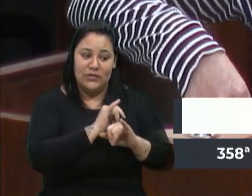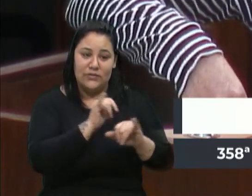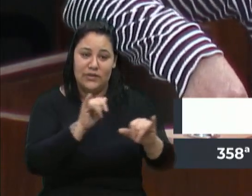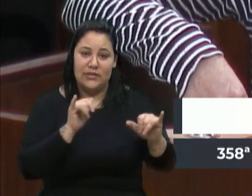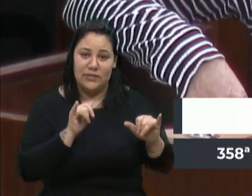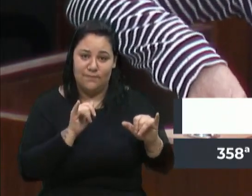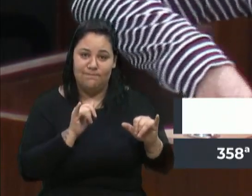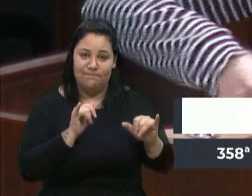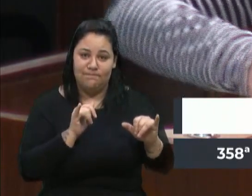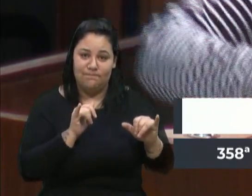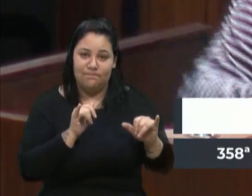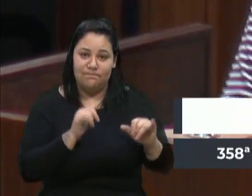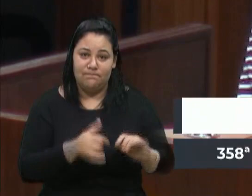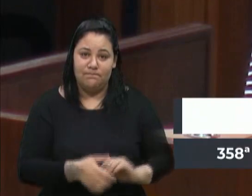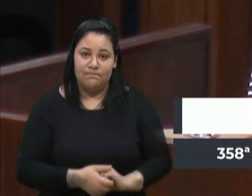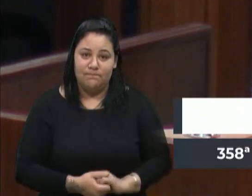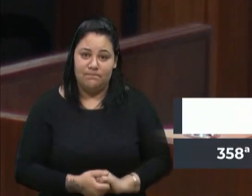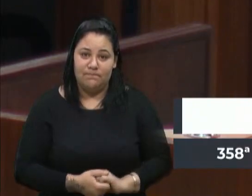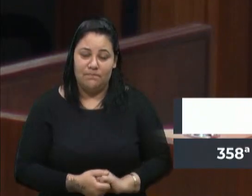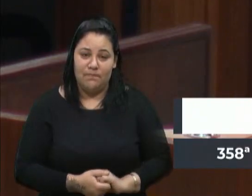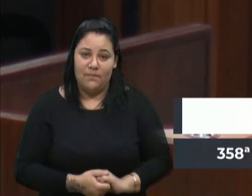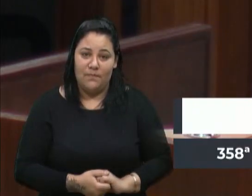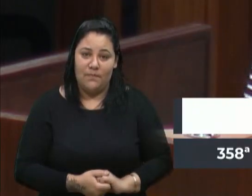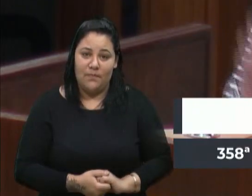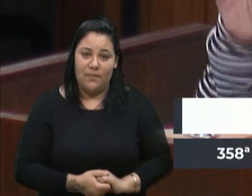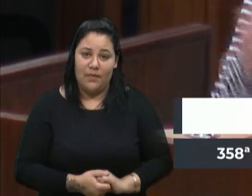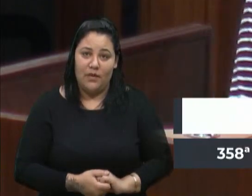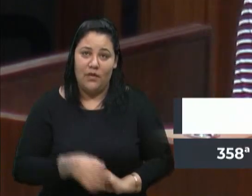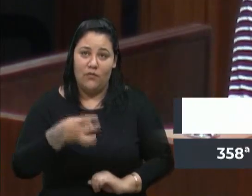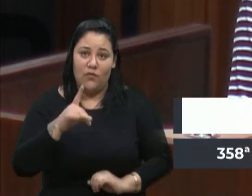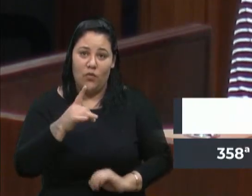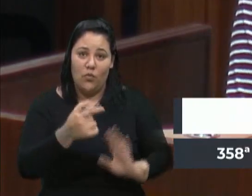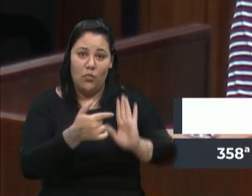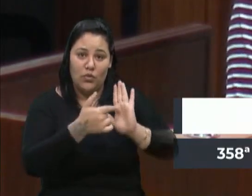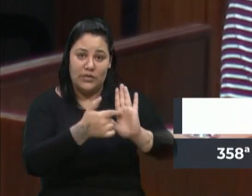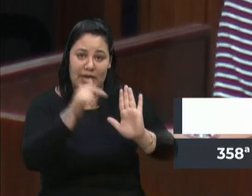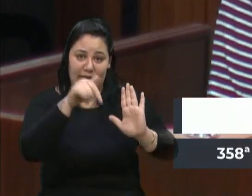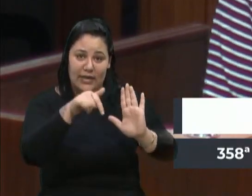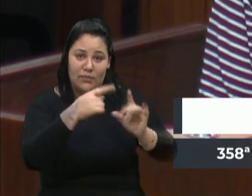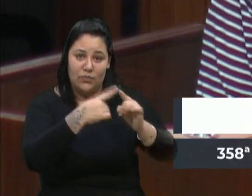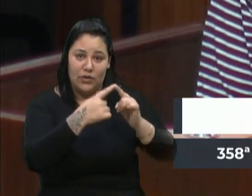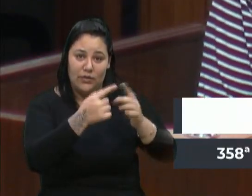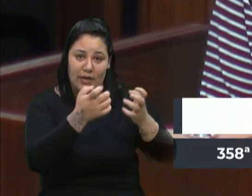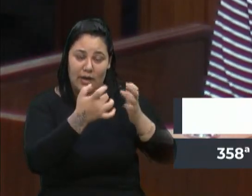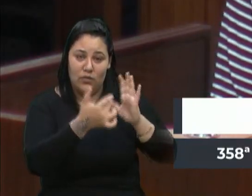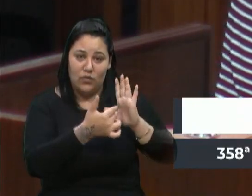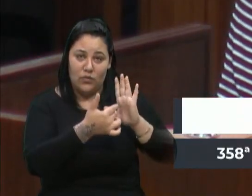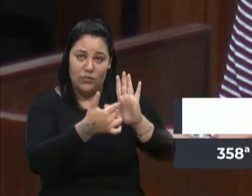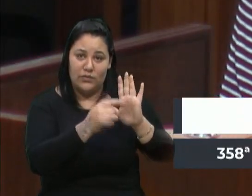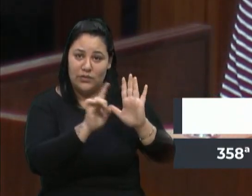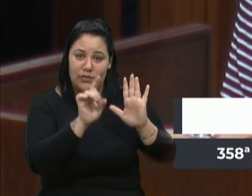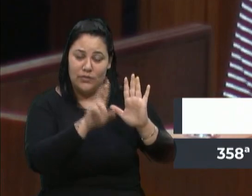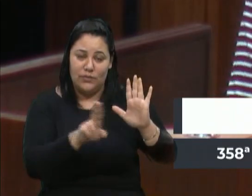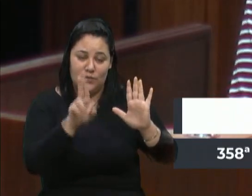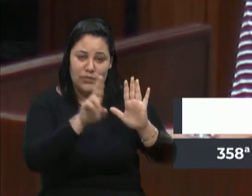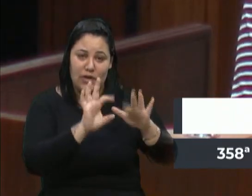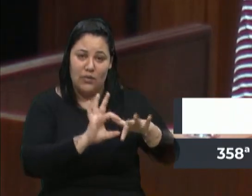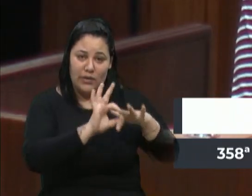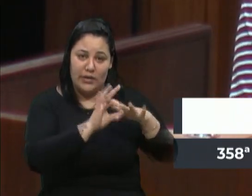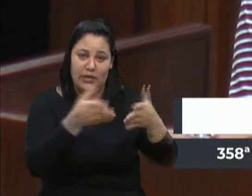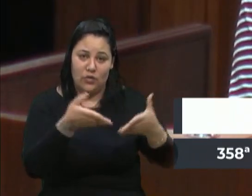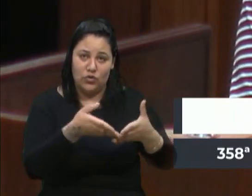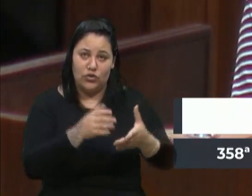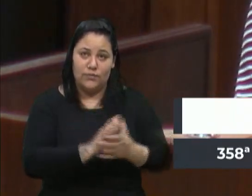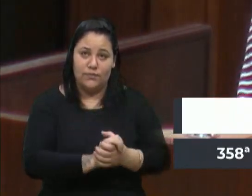campanhas, né? Eu vou passar aqui, porque eu quero dar a parte, e eu não quero ocupar a declaração de líder nesse